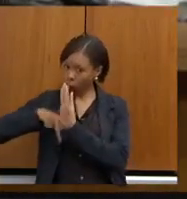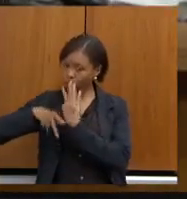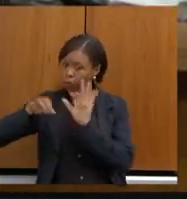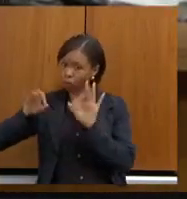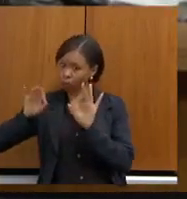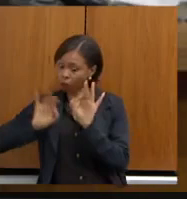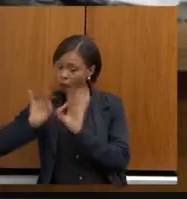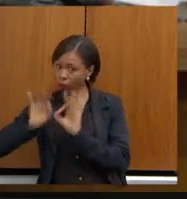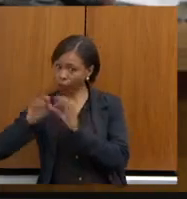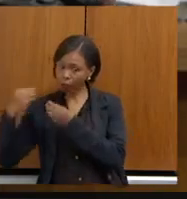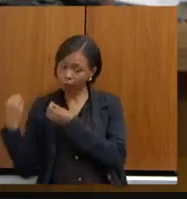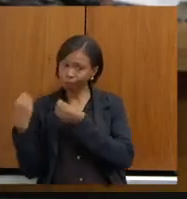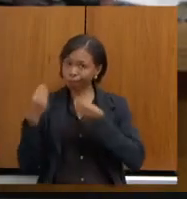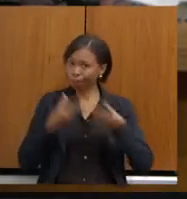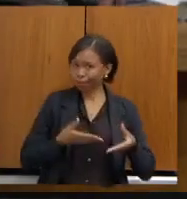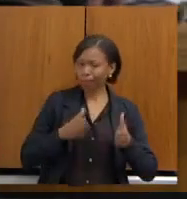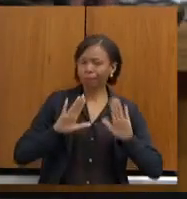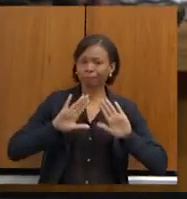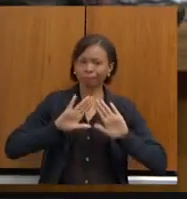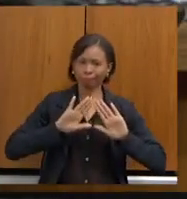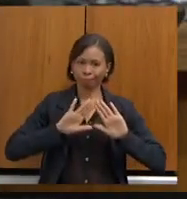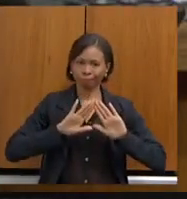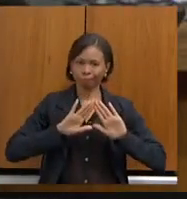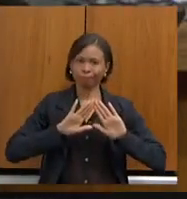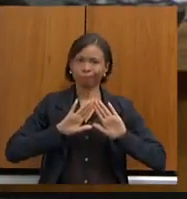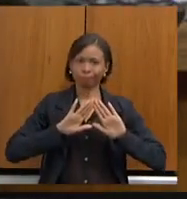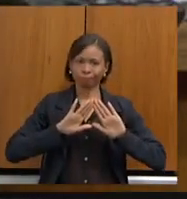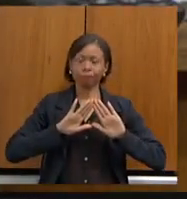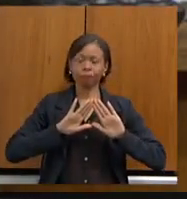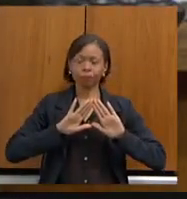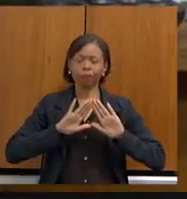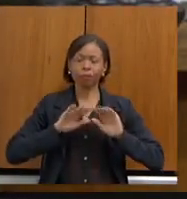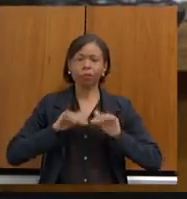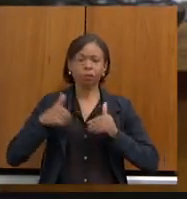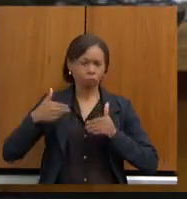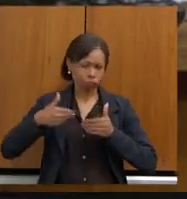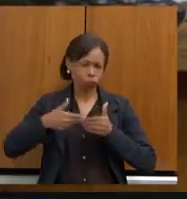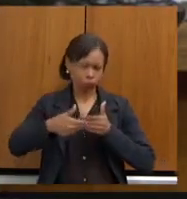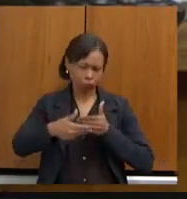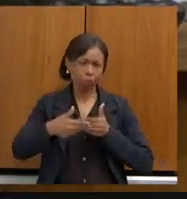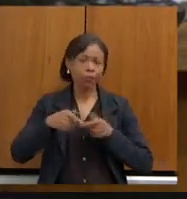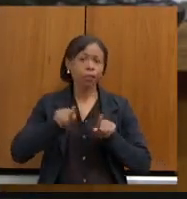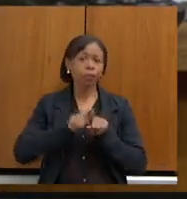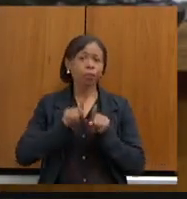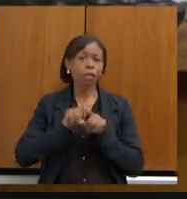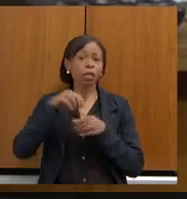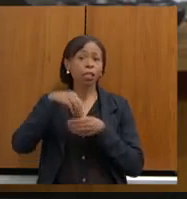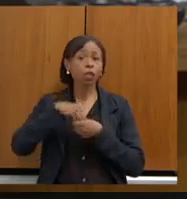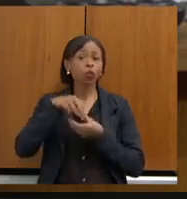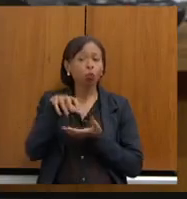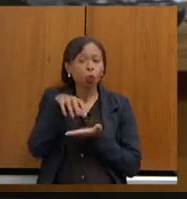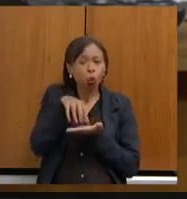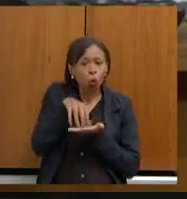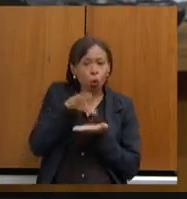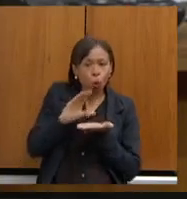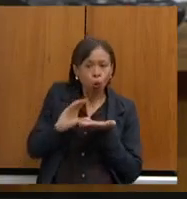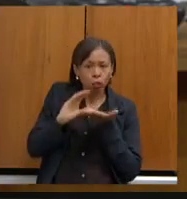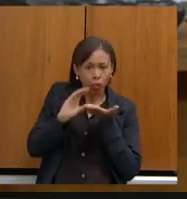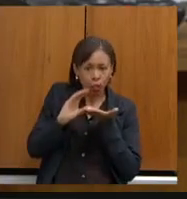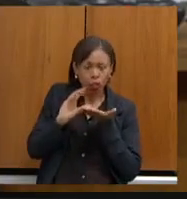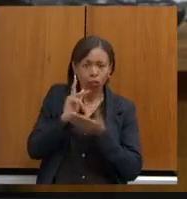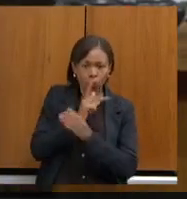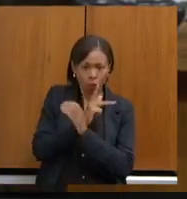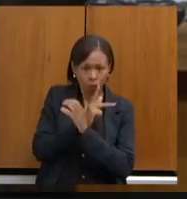logo esses projetos serão encaminhados e hoje no âmbito do Conselho Superior da Polícia Civil a um consenso